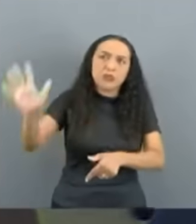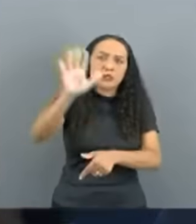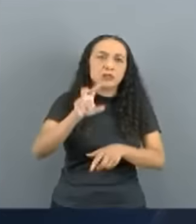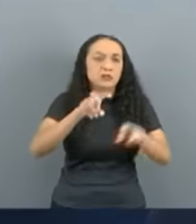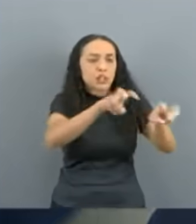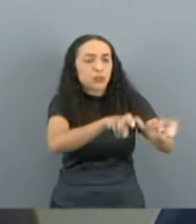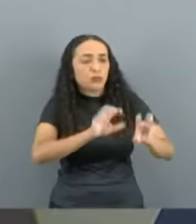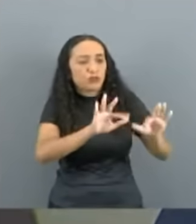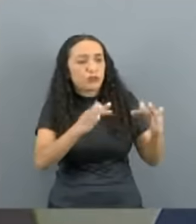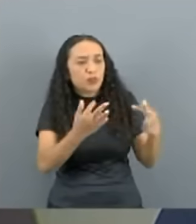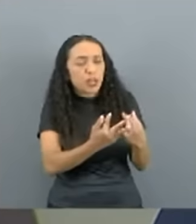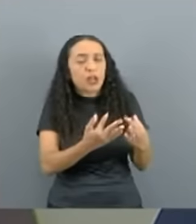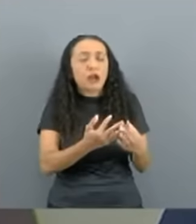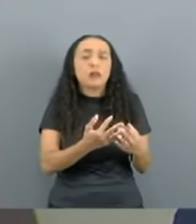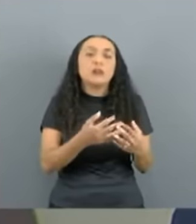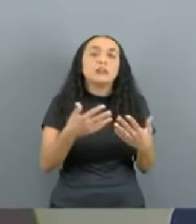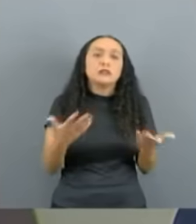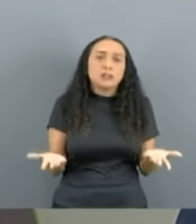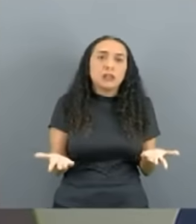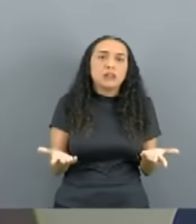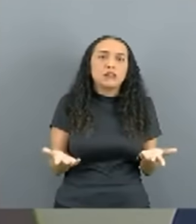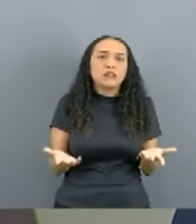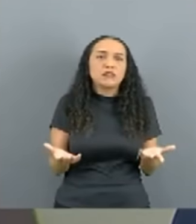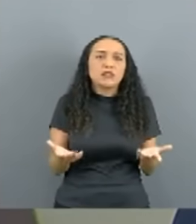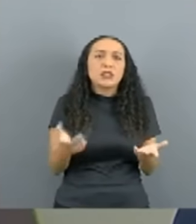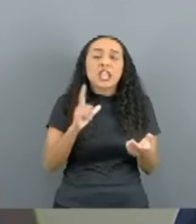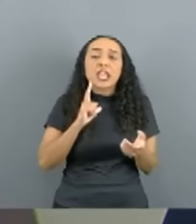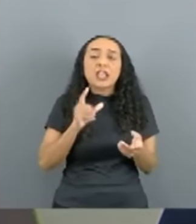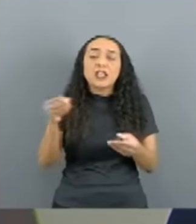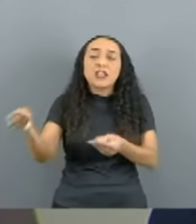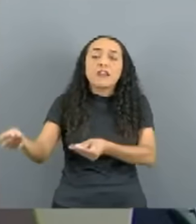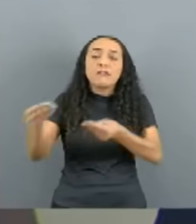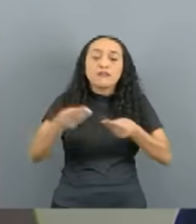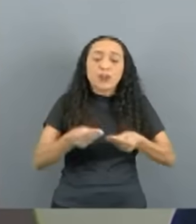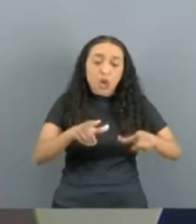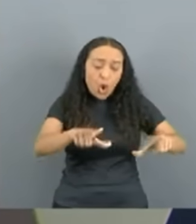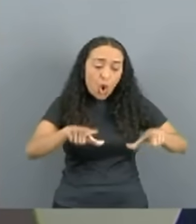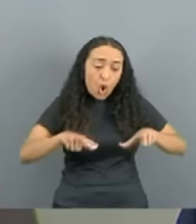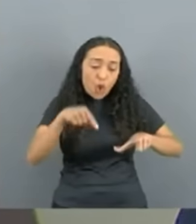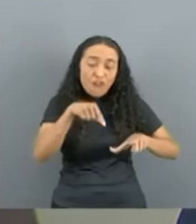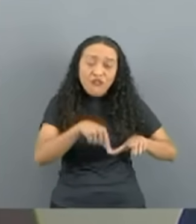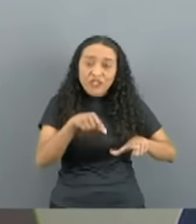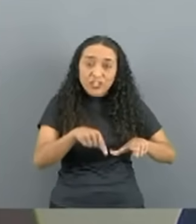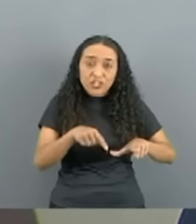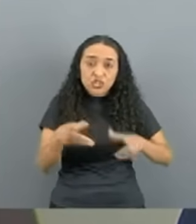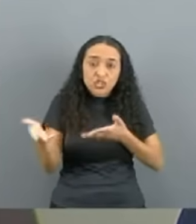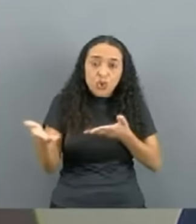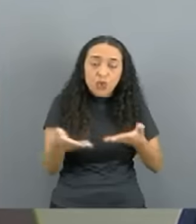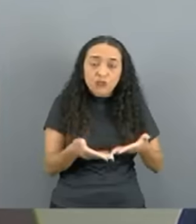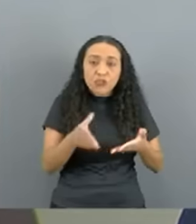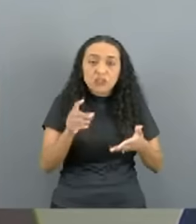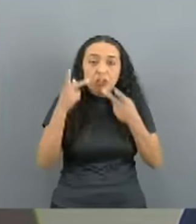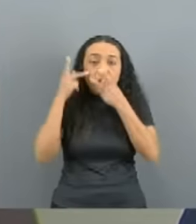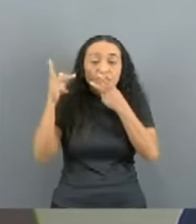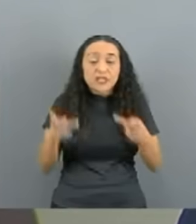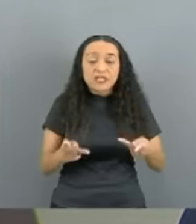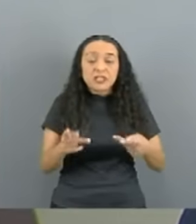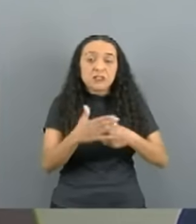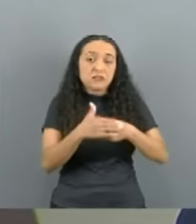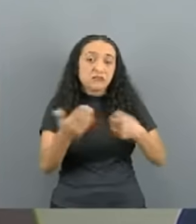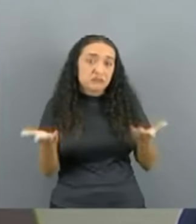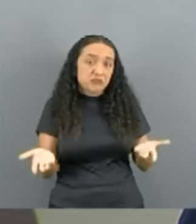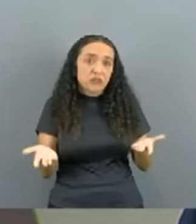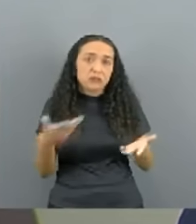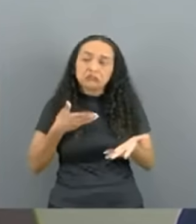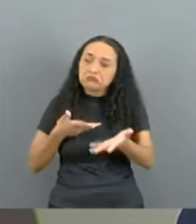agricultura familiar, quem conhece sabe, e eles foram levar um convite para um encontro da terra, algo assim. Foi apenas uma visita de cortesia.